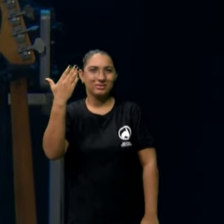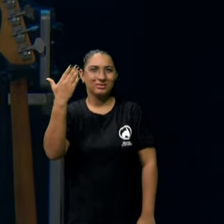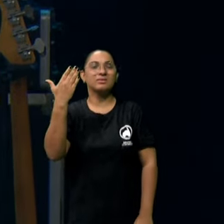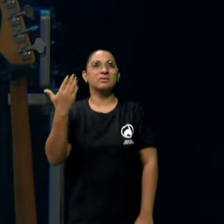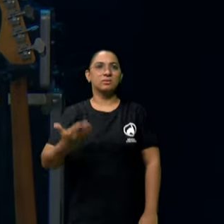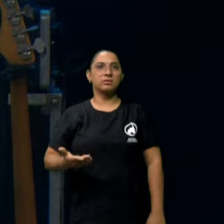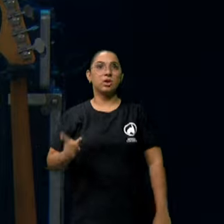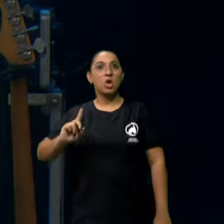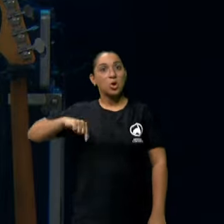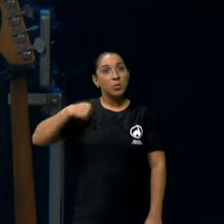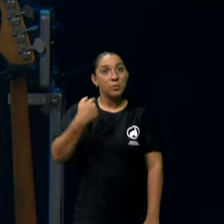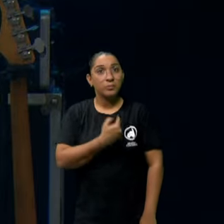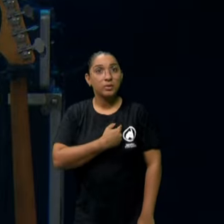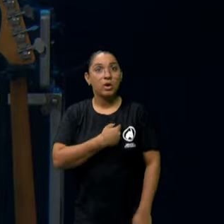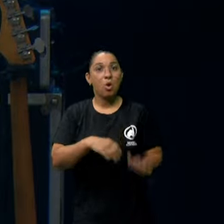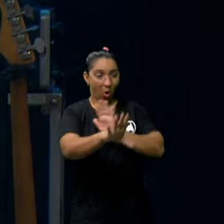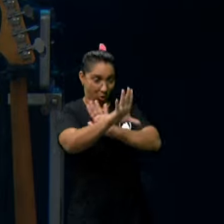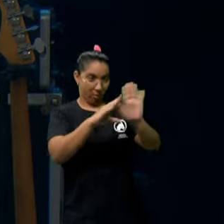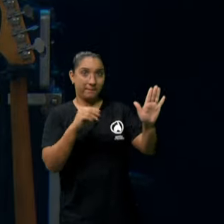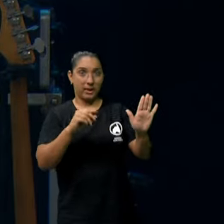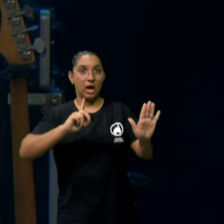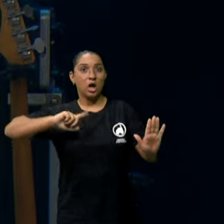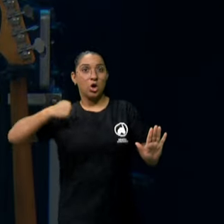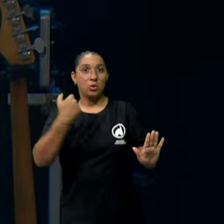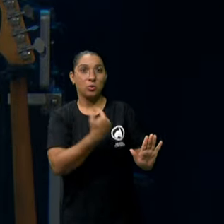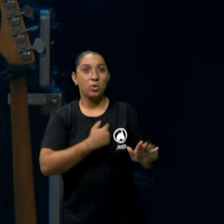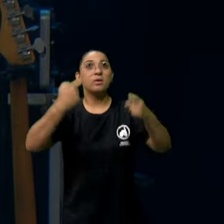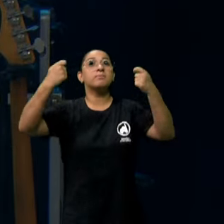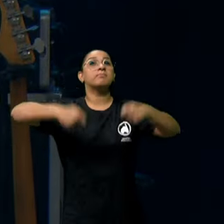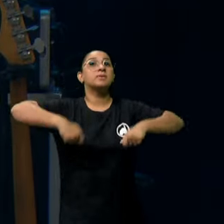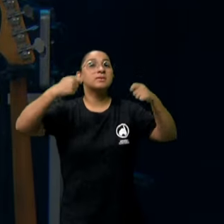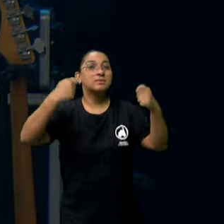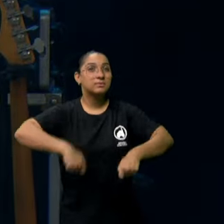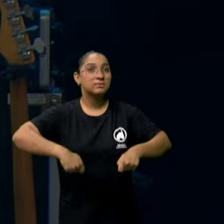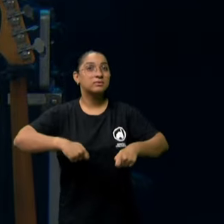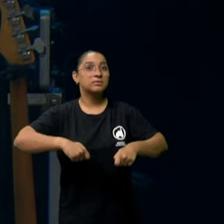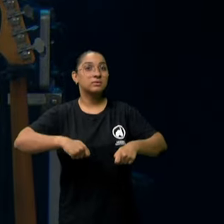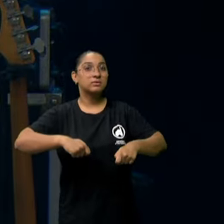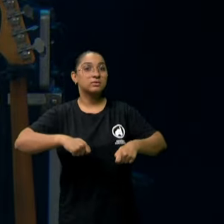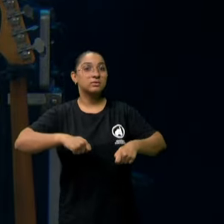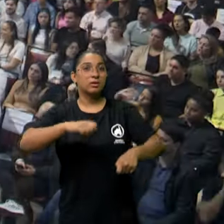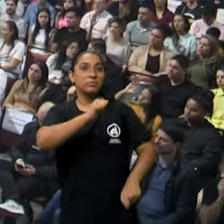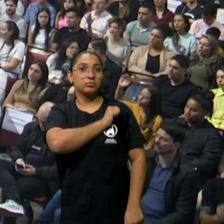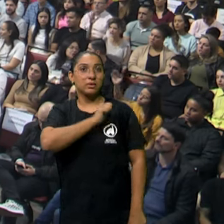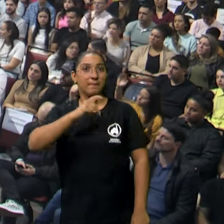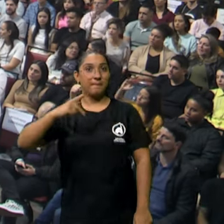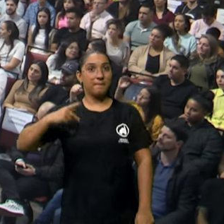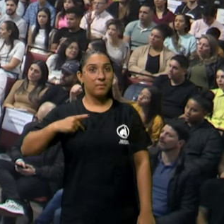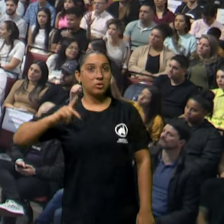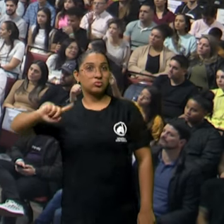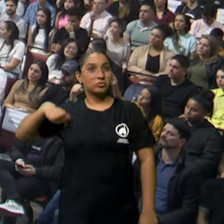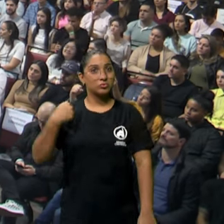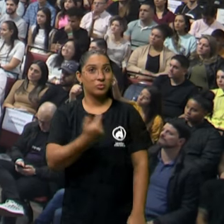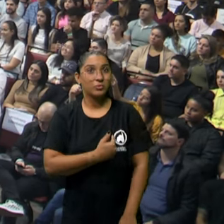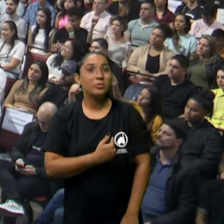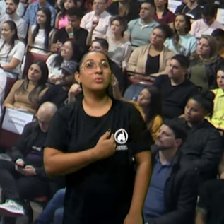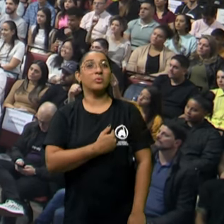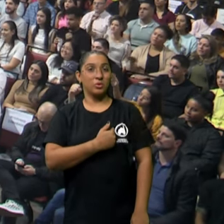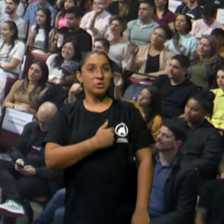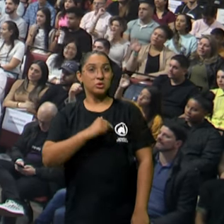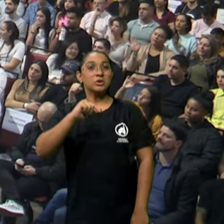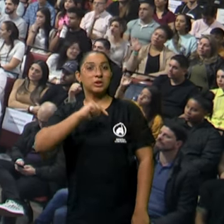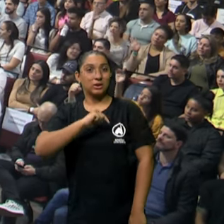fale nós precisamos falar em nós precisamos de nossos apóstolos em